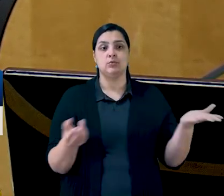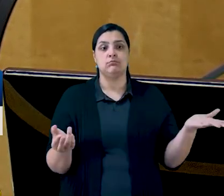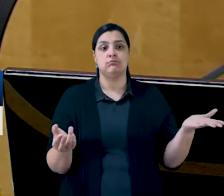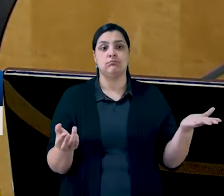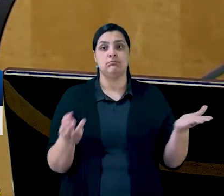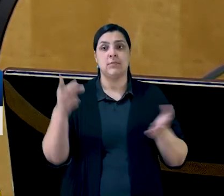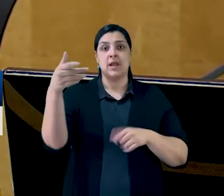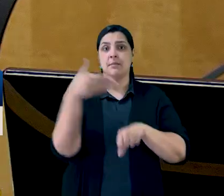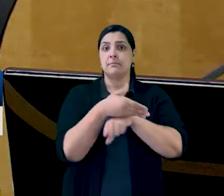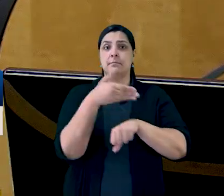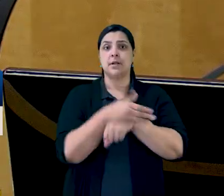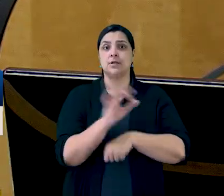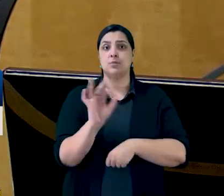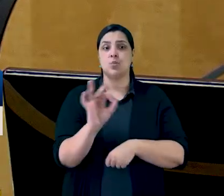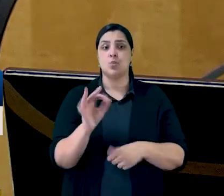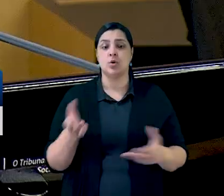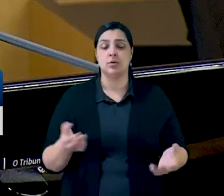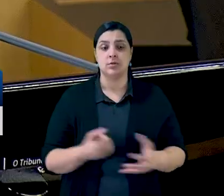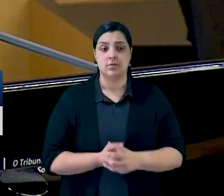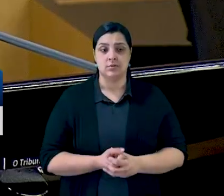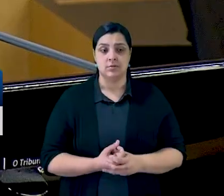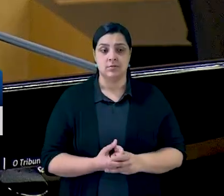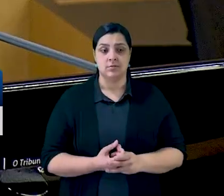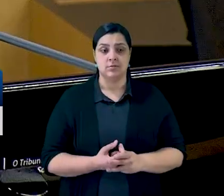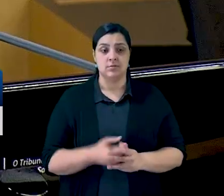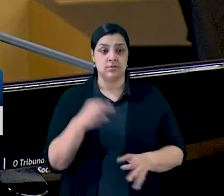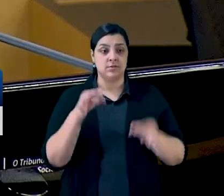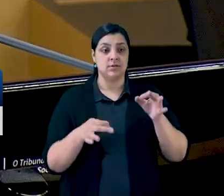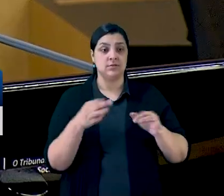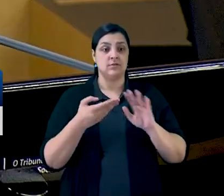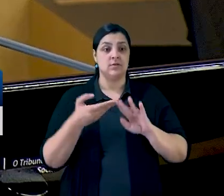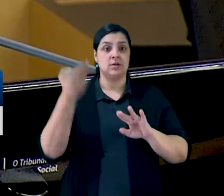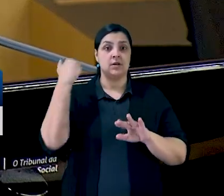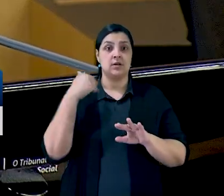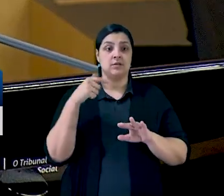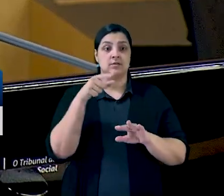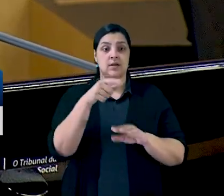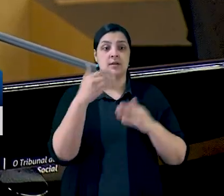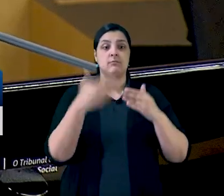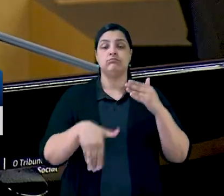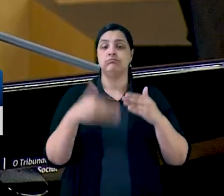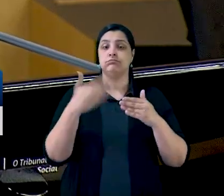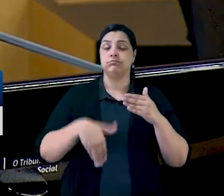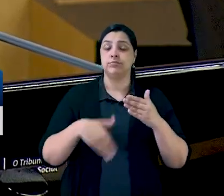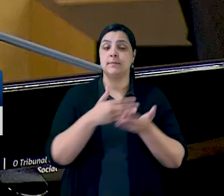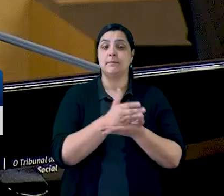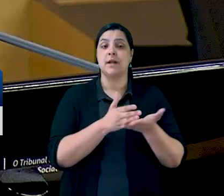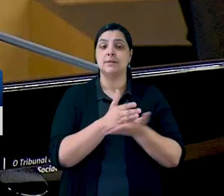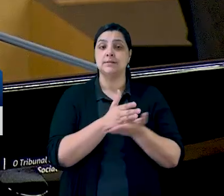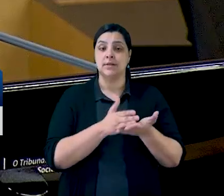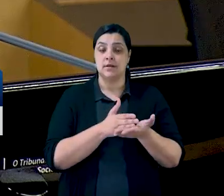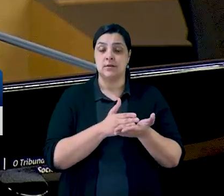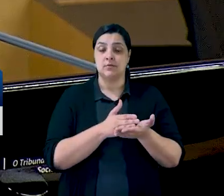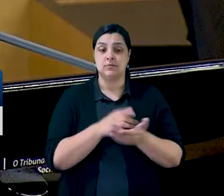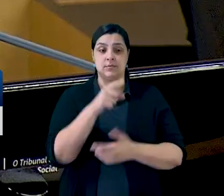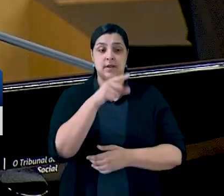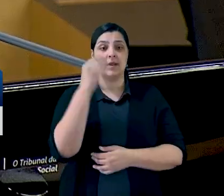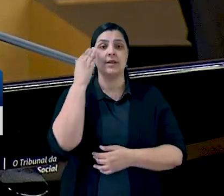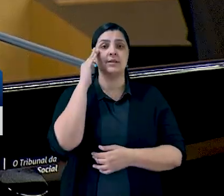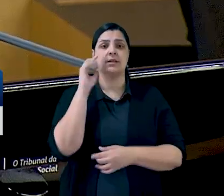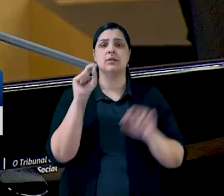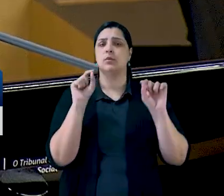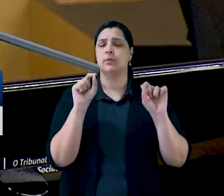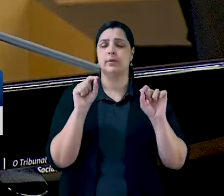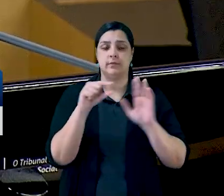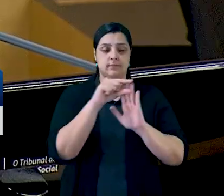convenção coletiva, que elas não fizeram parte. Em sessão anterior, a ministra Kátia Arruda havia aberto divergência parcial. Para ela,